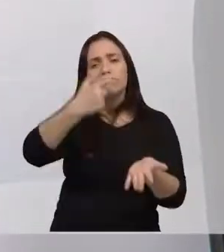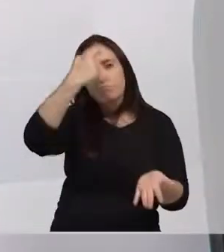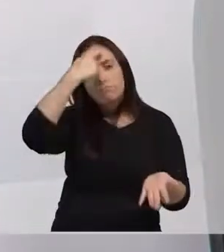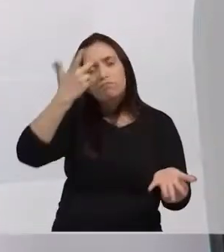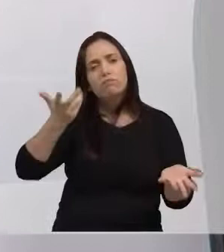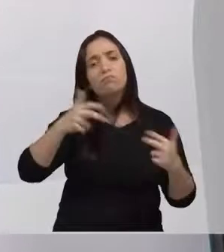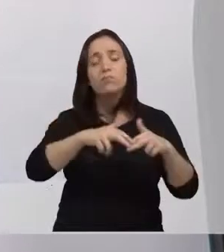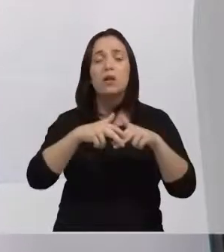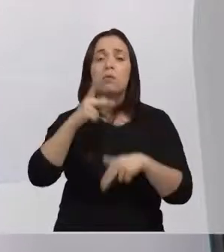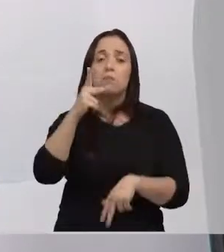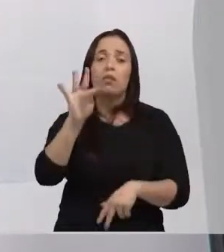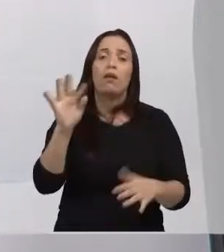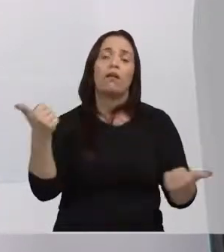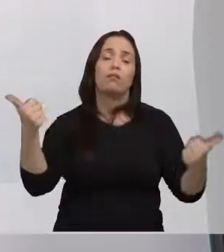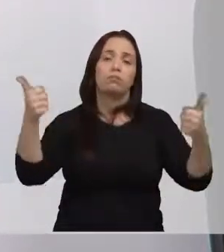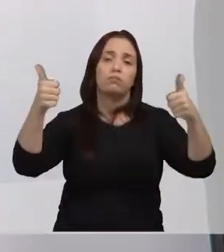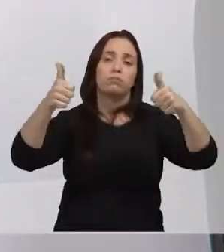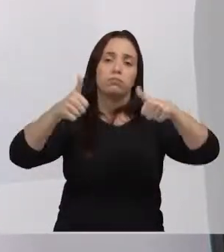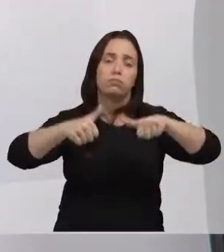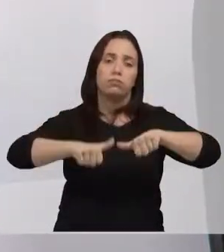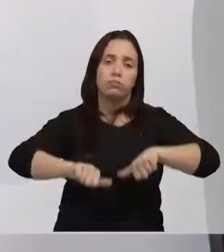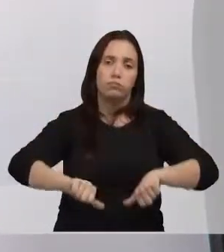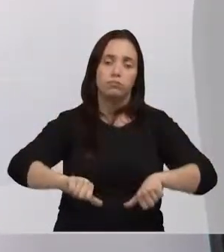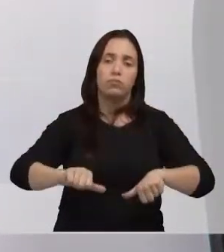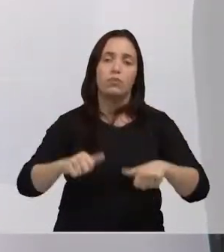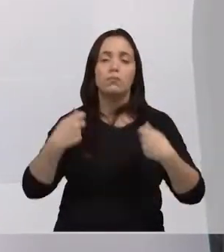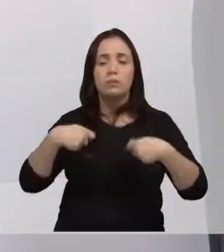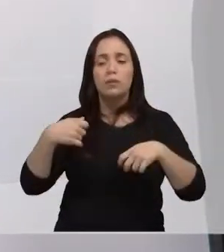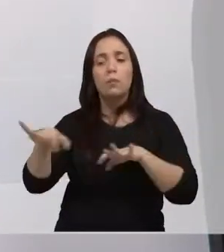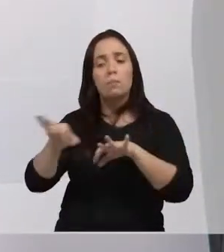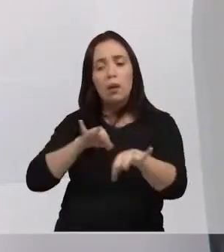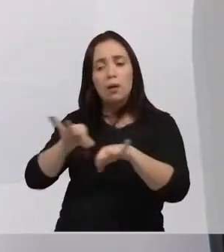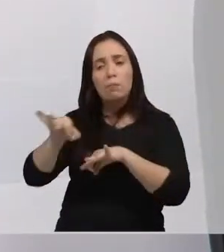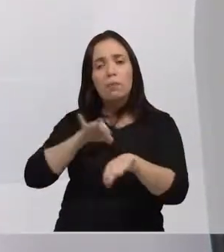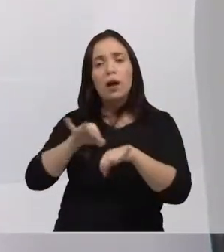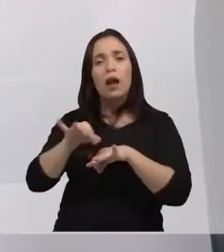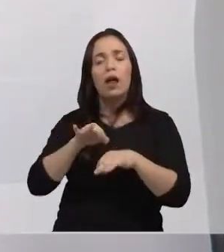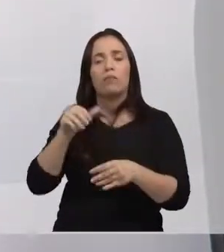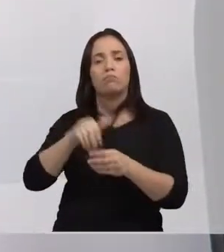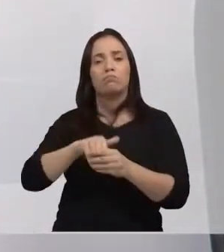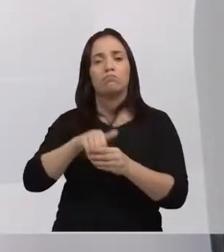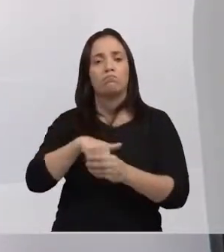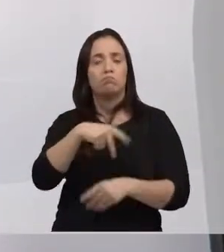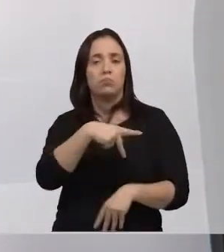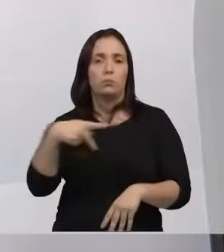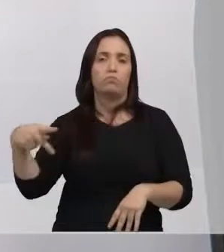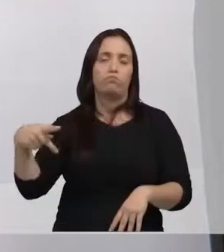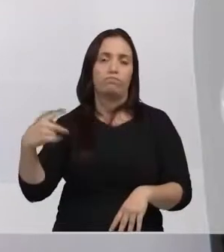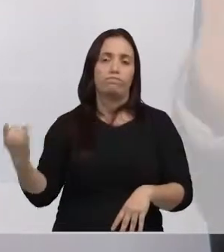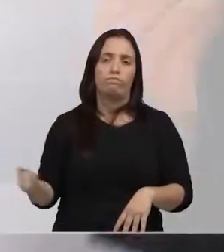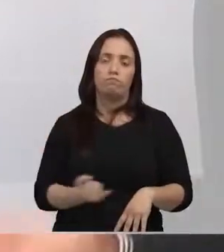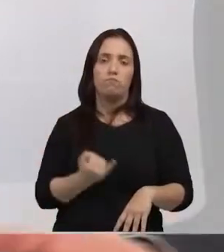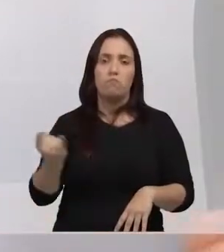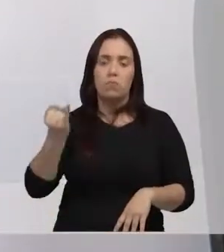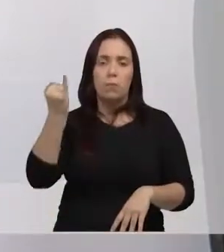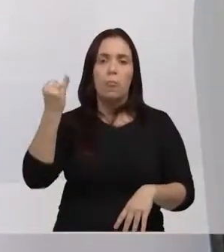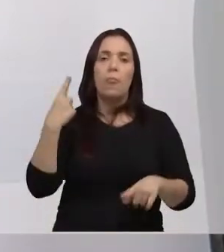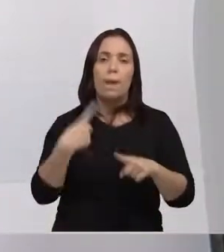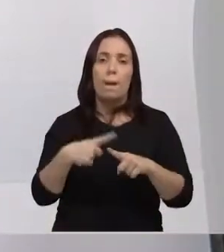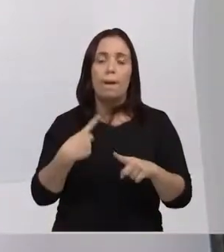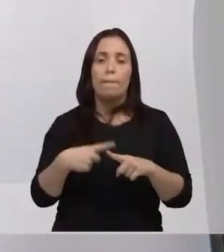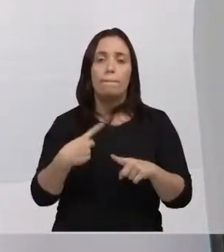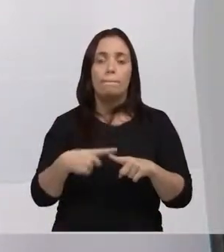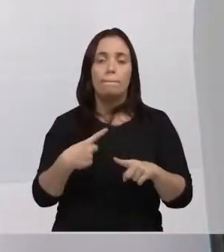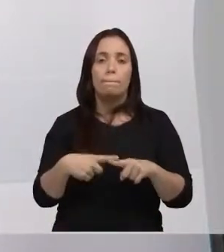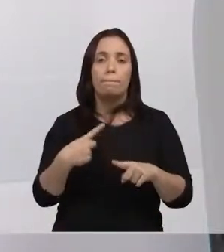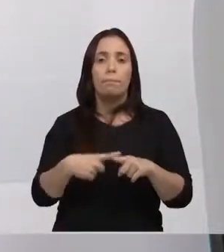leva o partido a um abismo do que a se preparar para uma disputa eleitoral presidencial, como também de renovação de